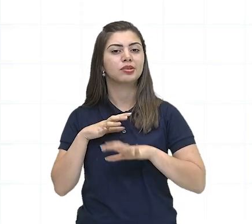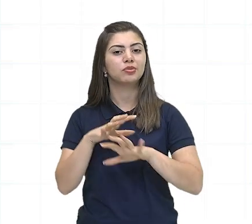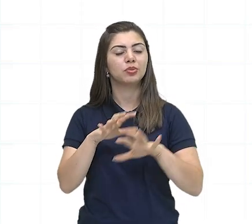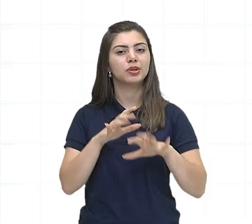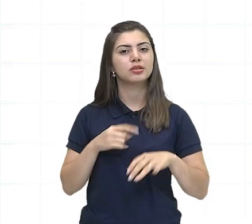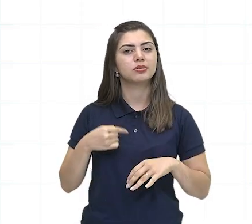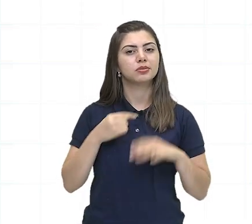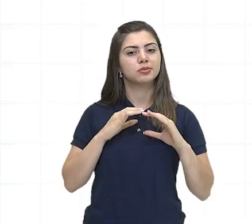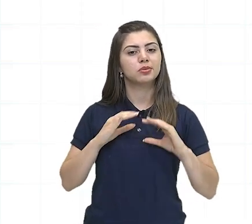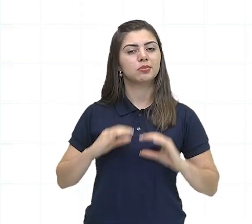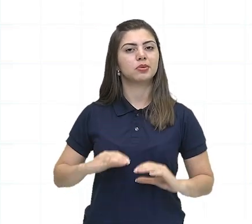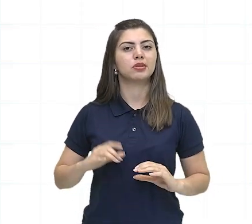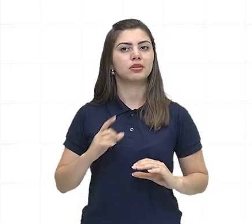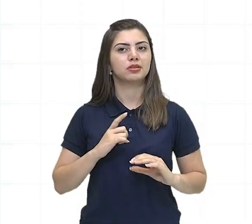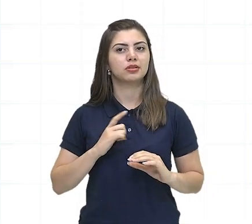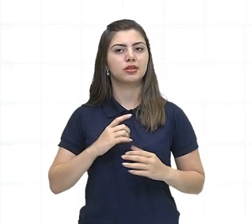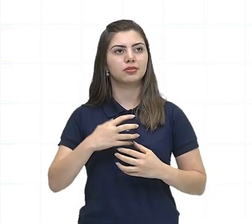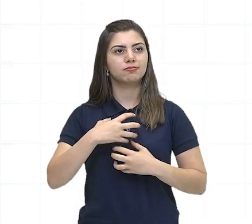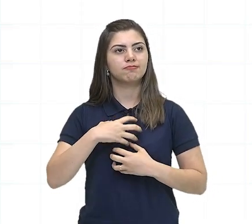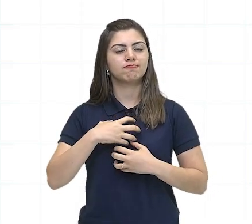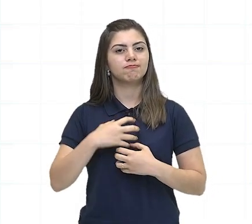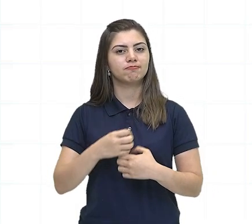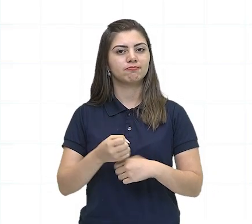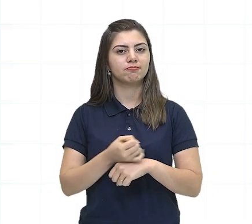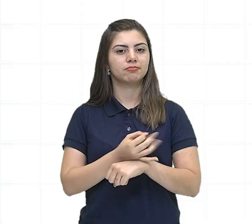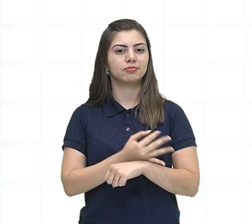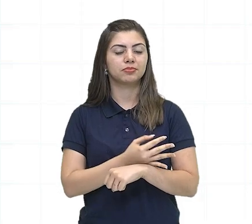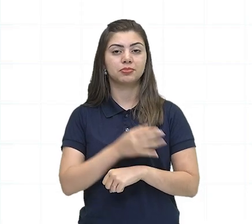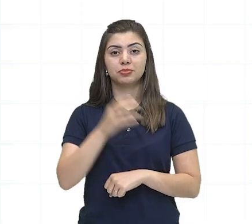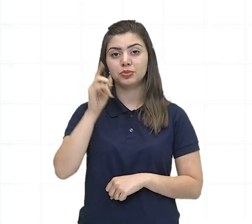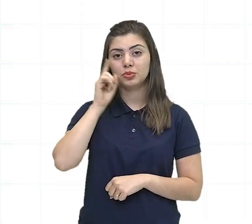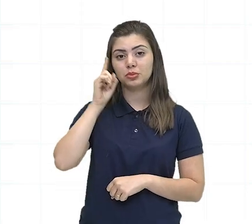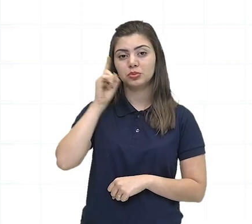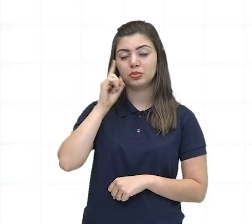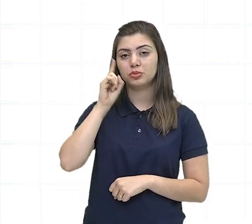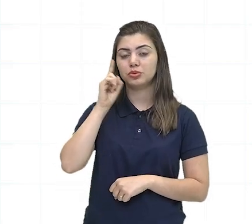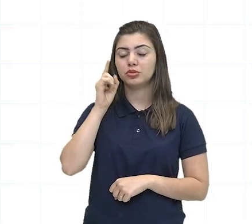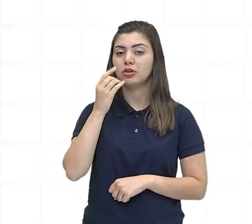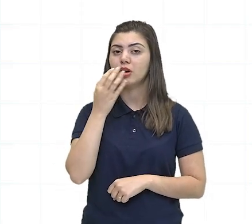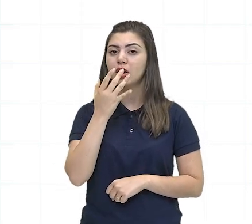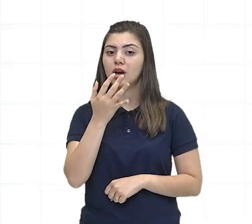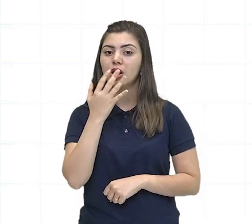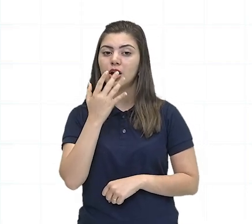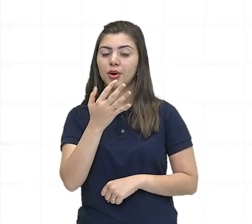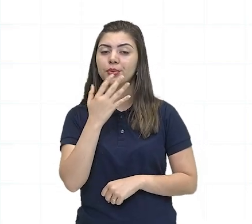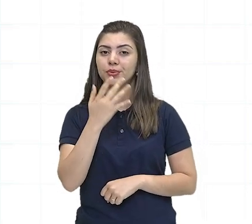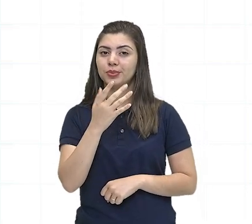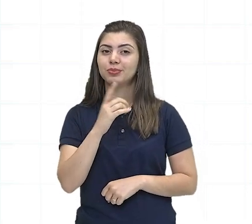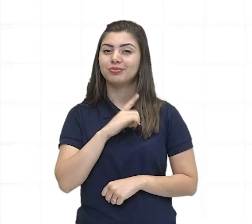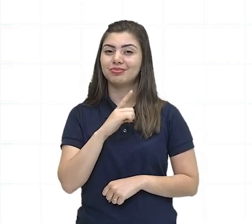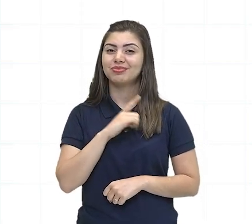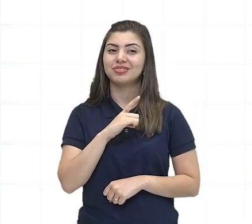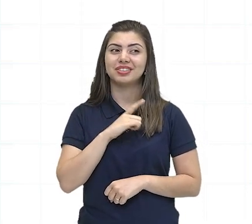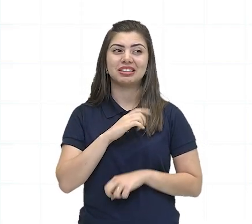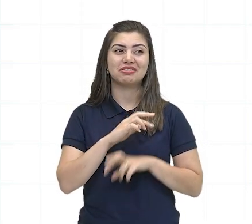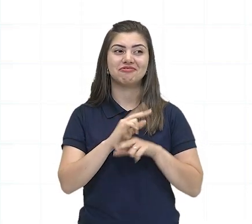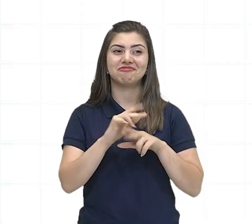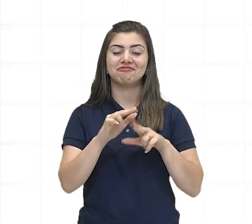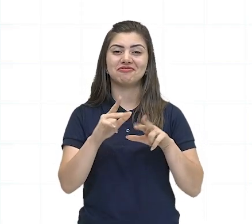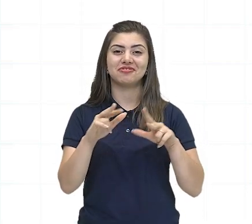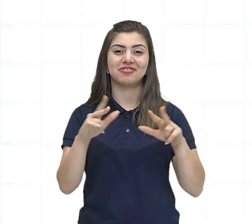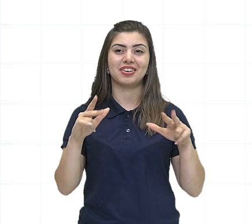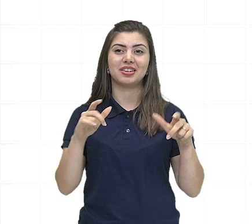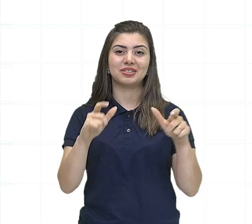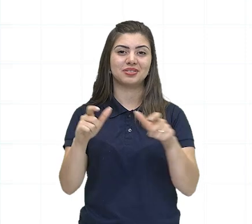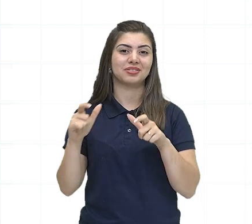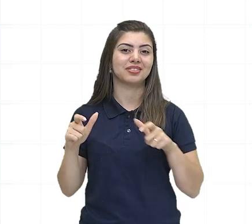comportamento, transmite mensagens e sensações. No nosso cotidiano, a cor está bastante presente e muitas